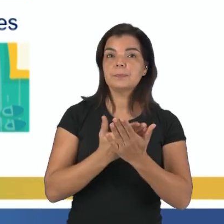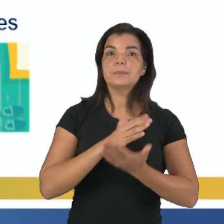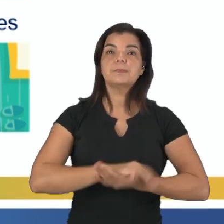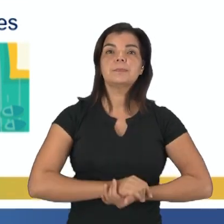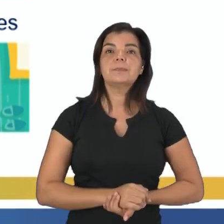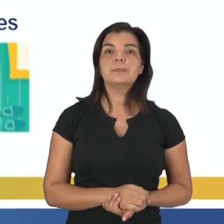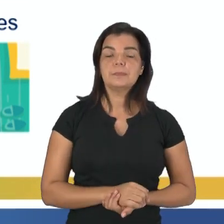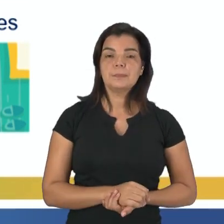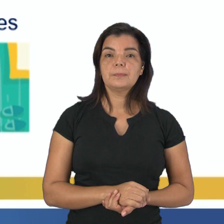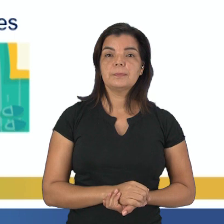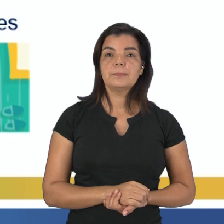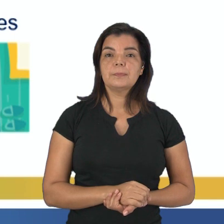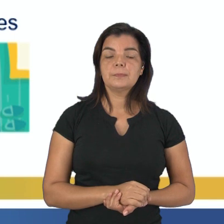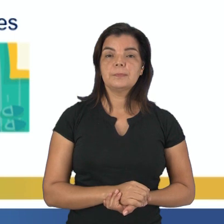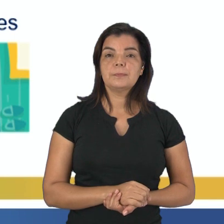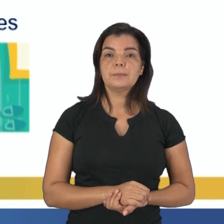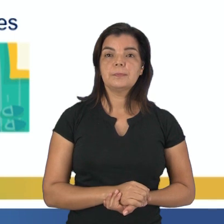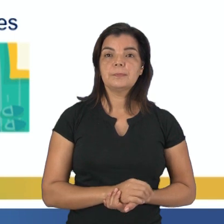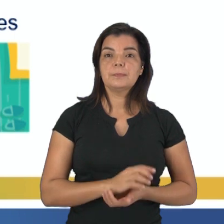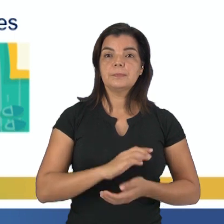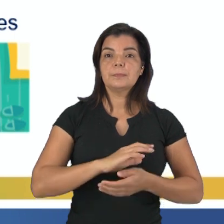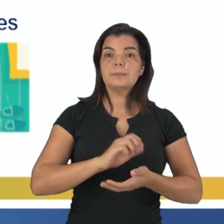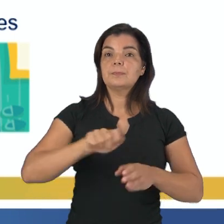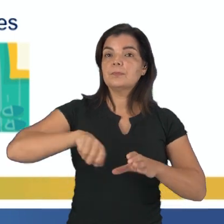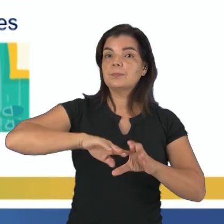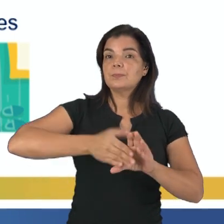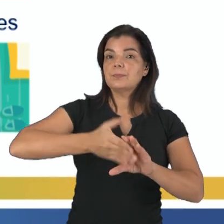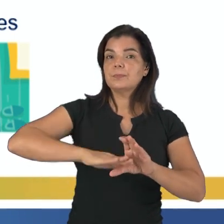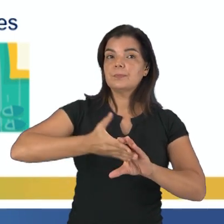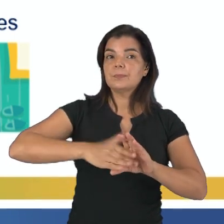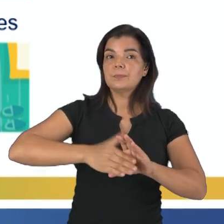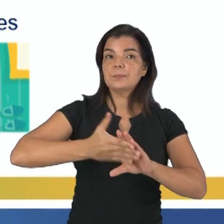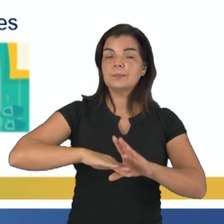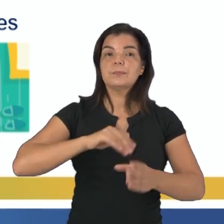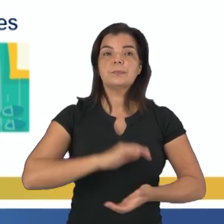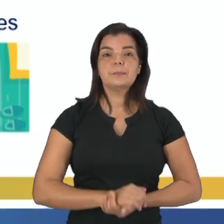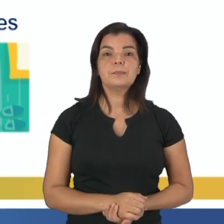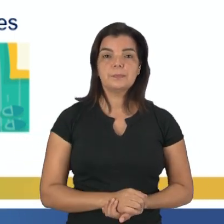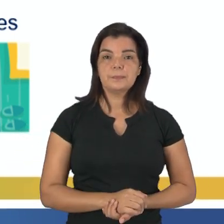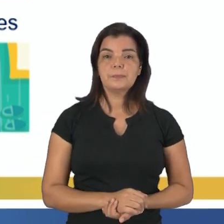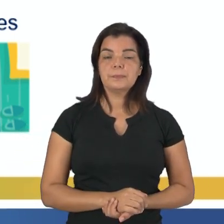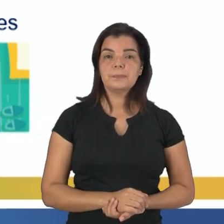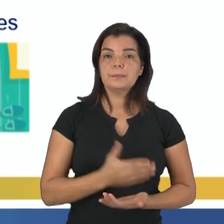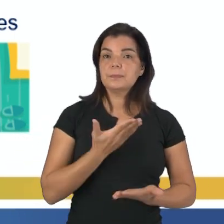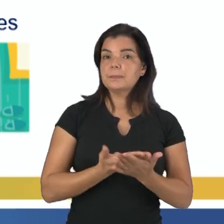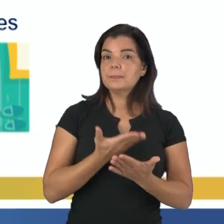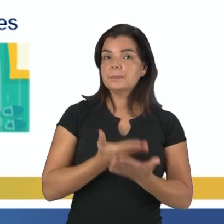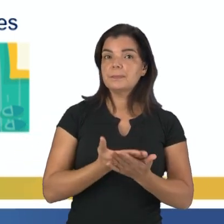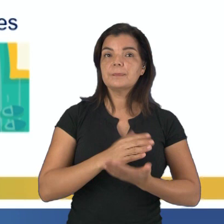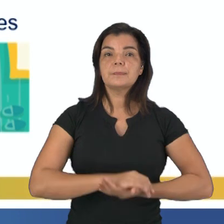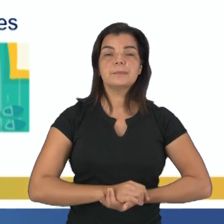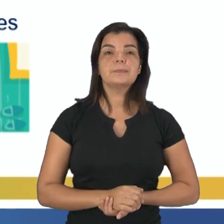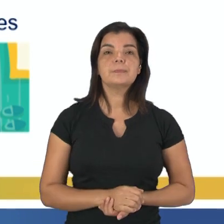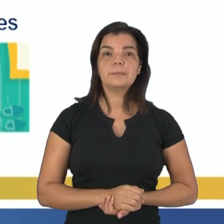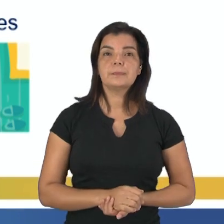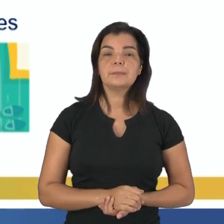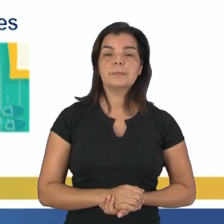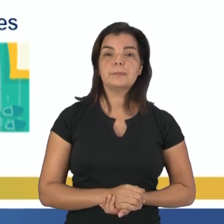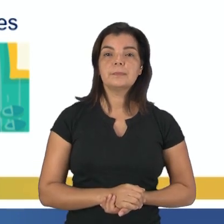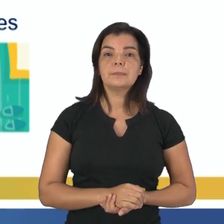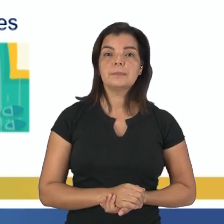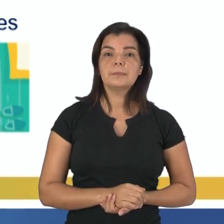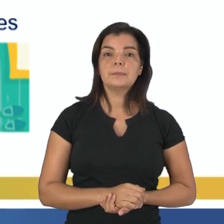the dishes. Lavar a louça. Study. Estudar. Read a